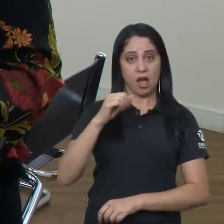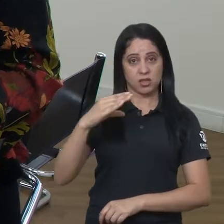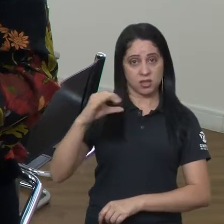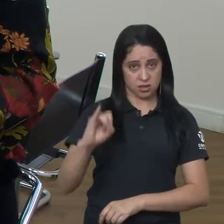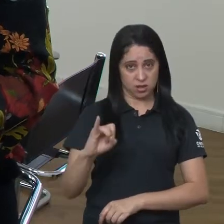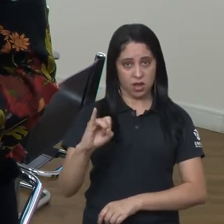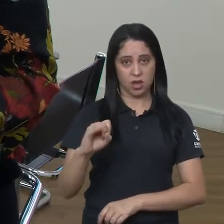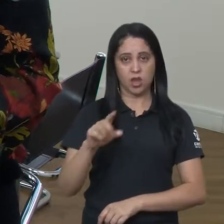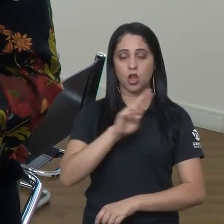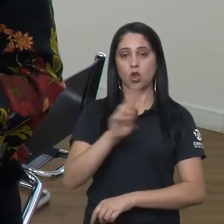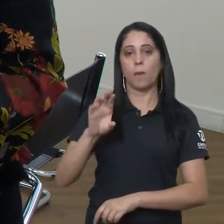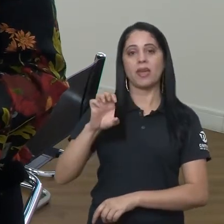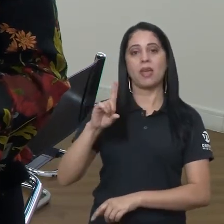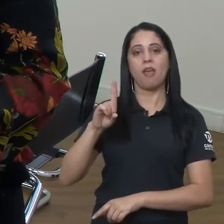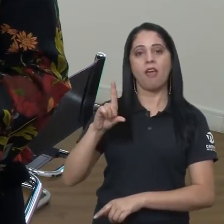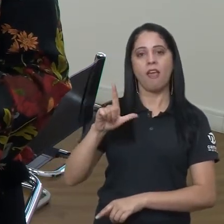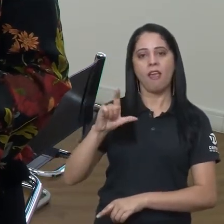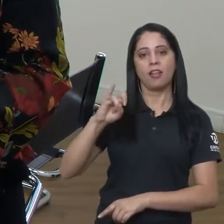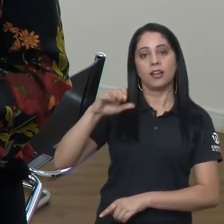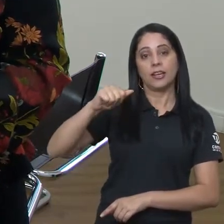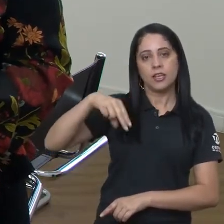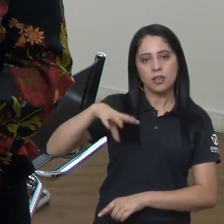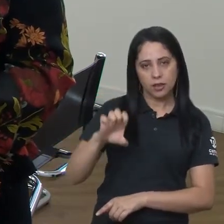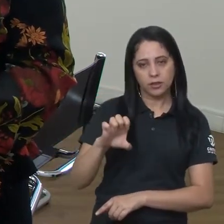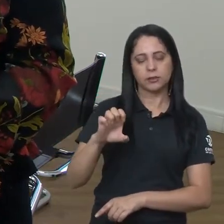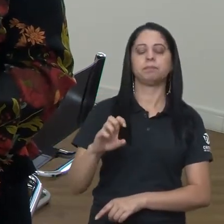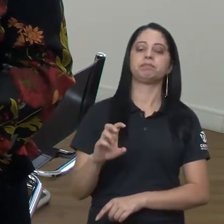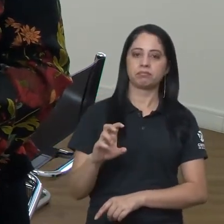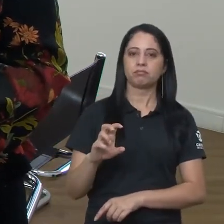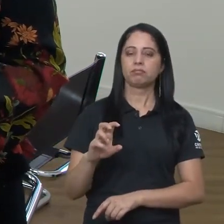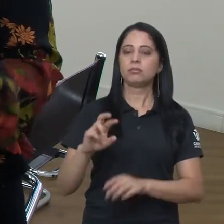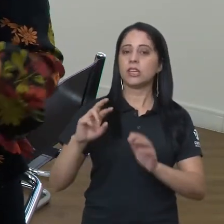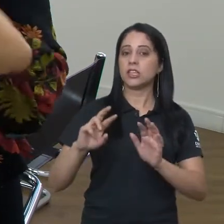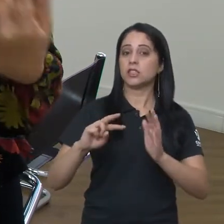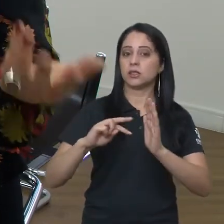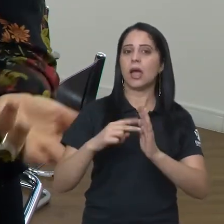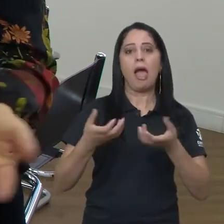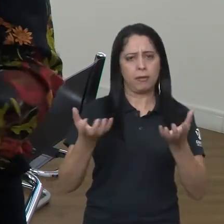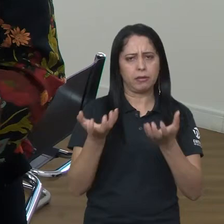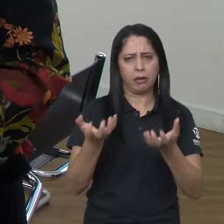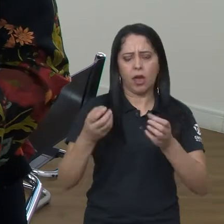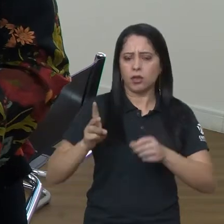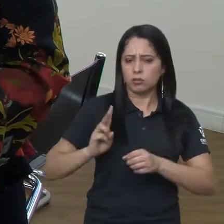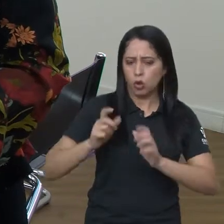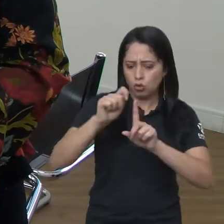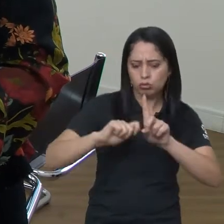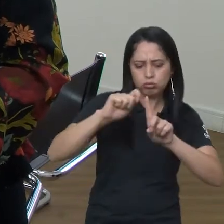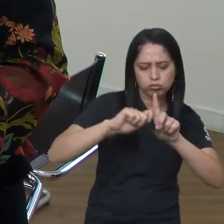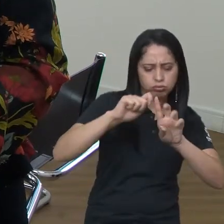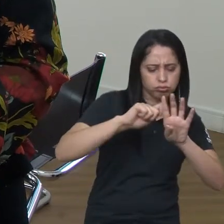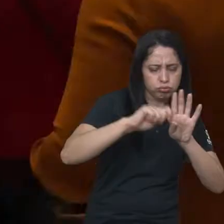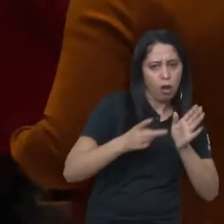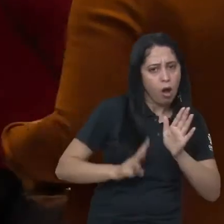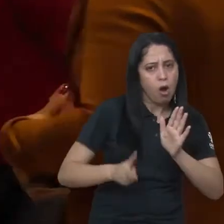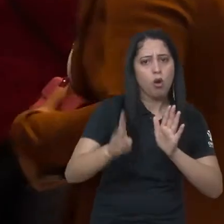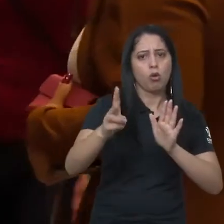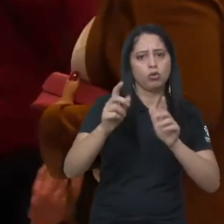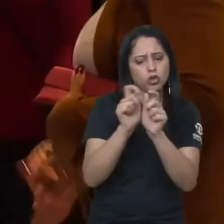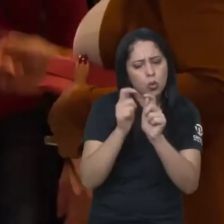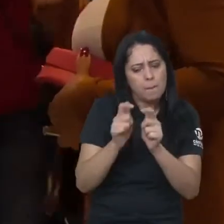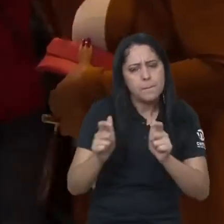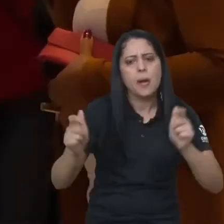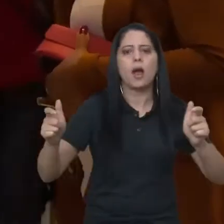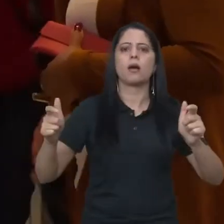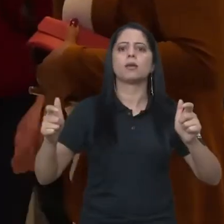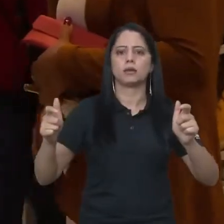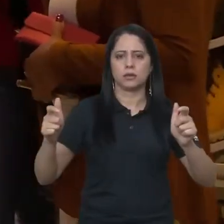Comercial e Industrial de São José, Eliane Maia. Segundo ela, esse bom resultado deve se manter nos próximos meses, já que a